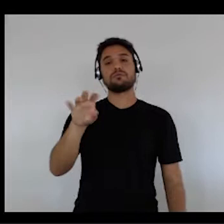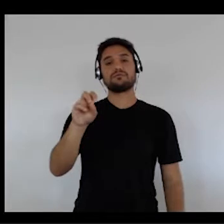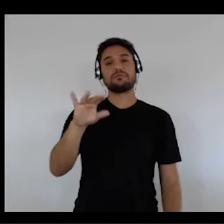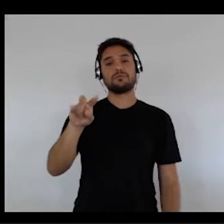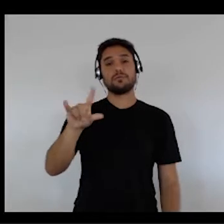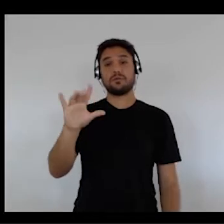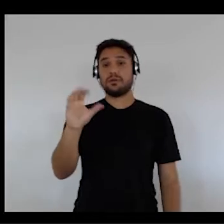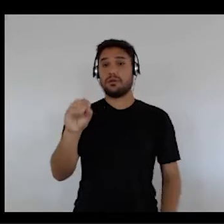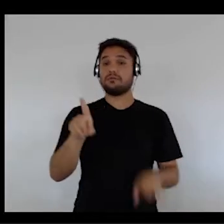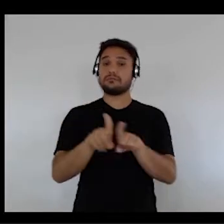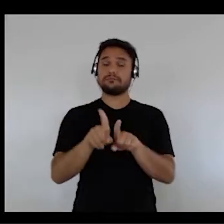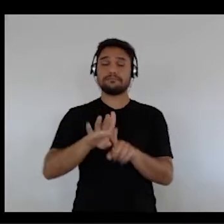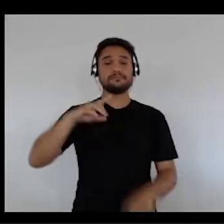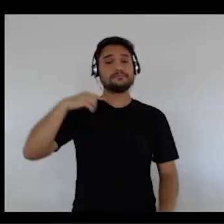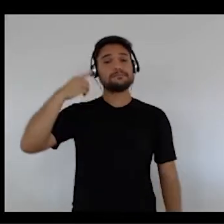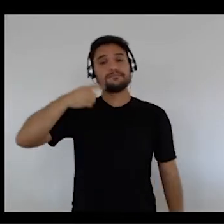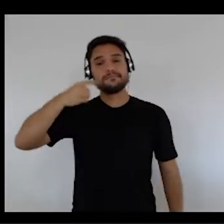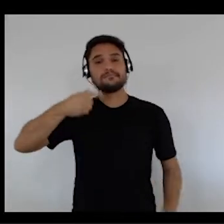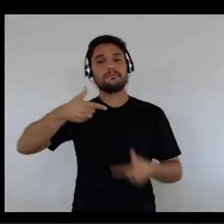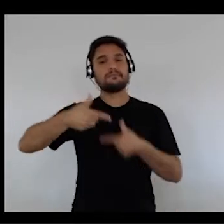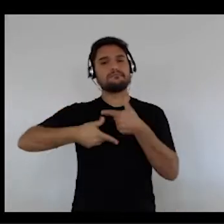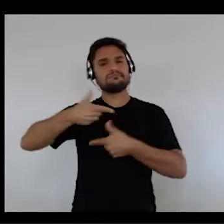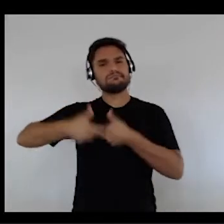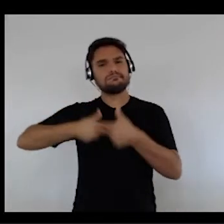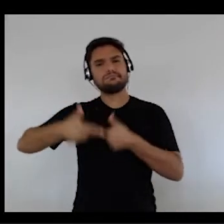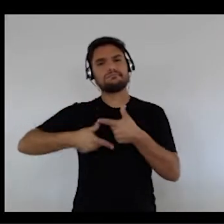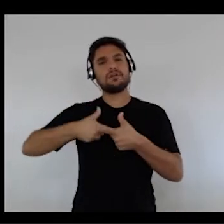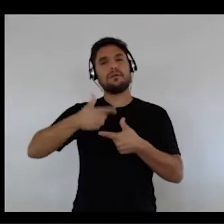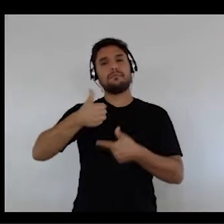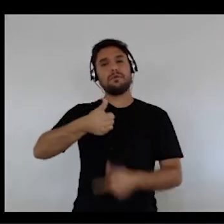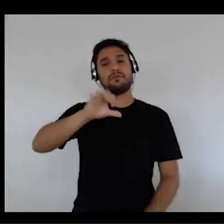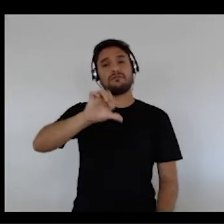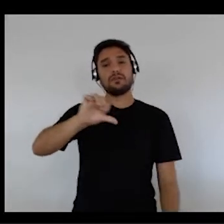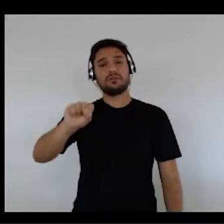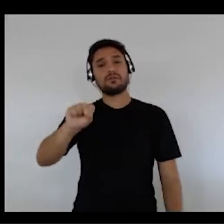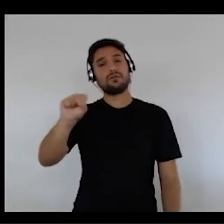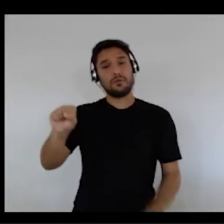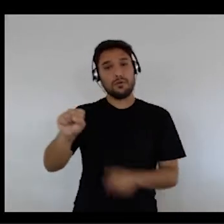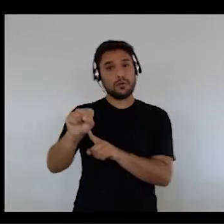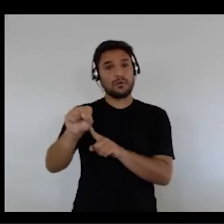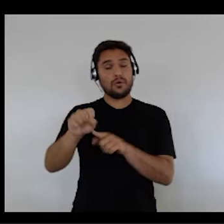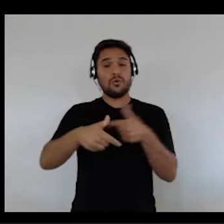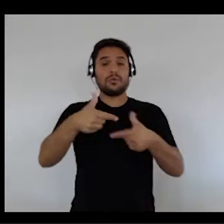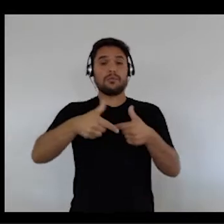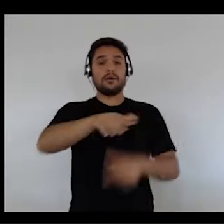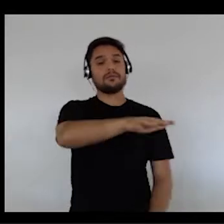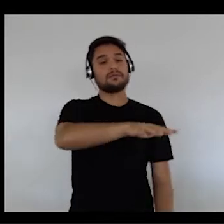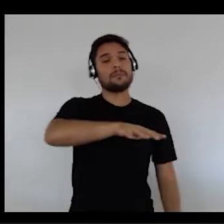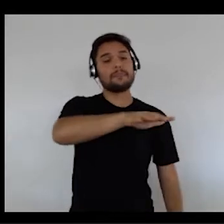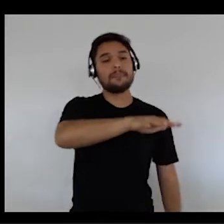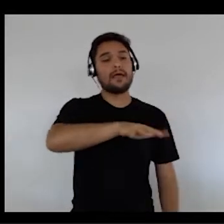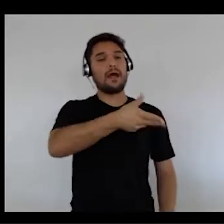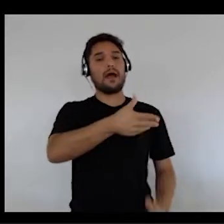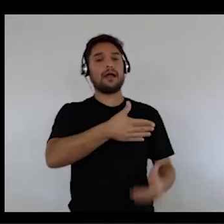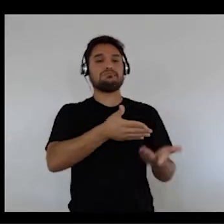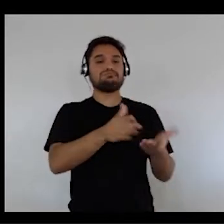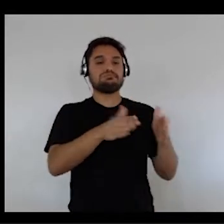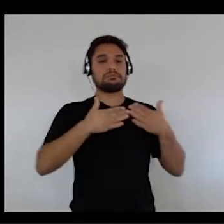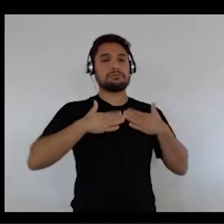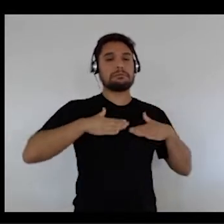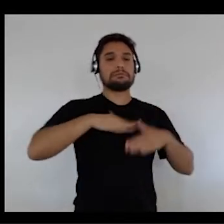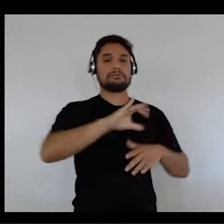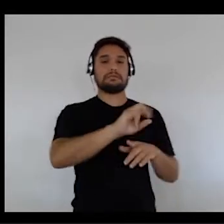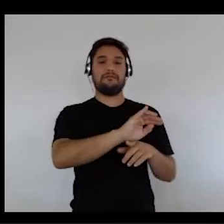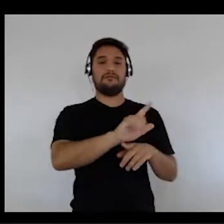Coelho, advogado militante desde 1988, com atuação em contencioso civil,